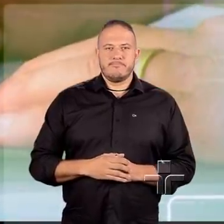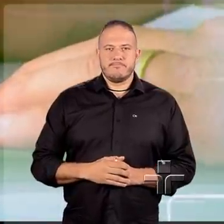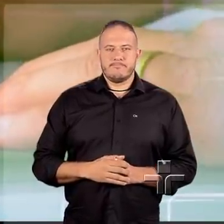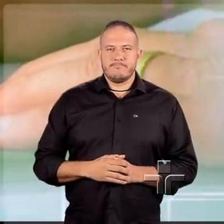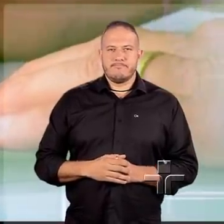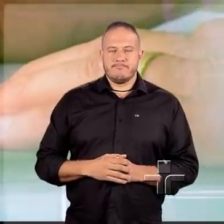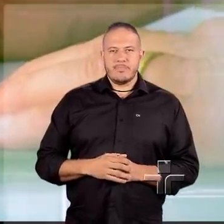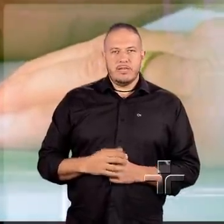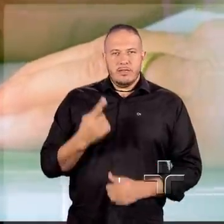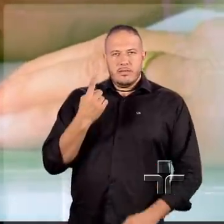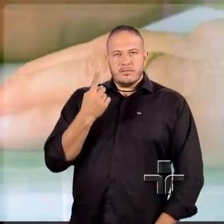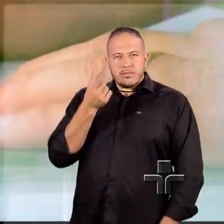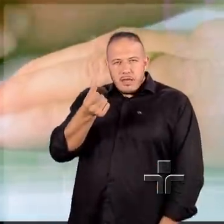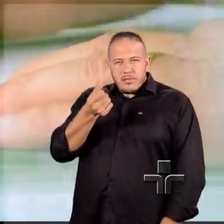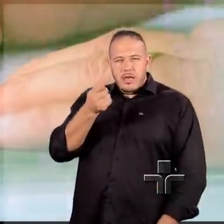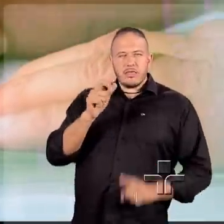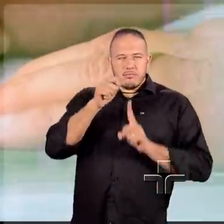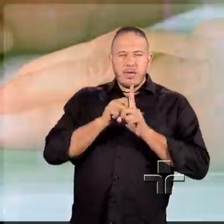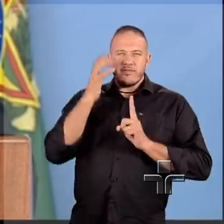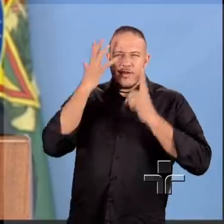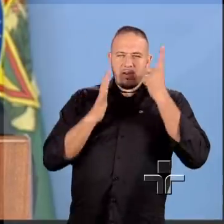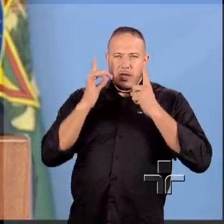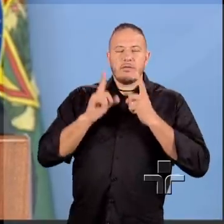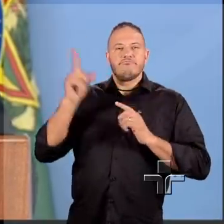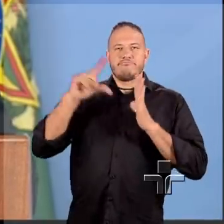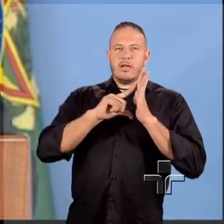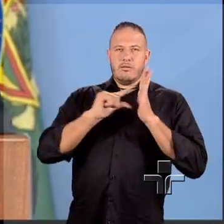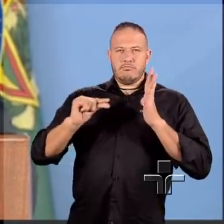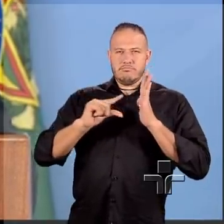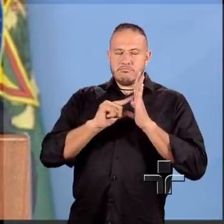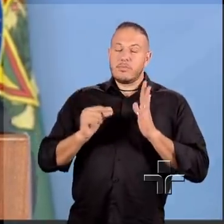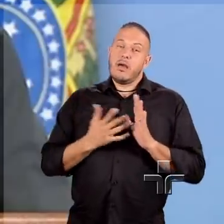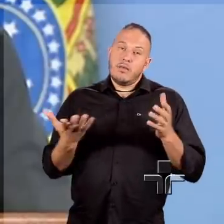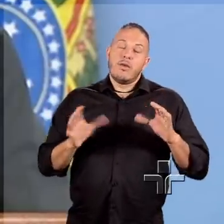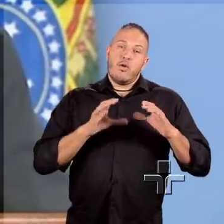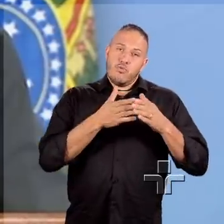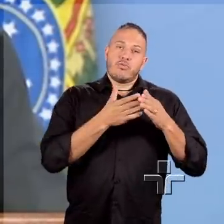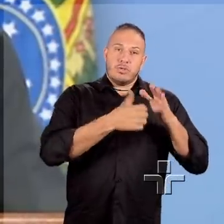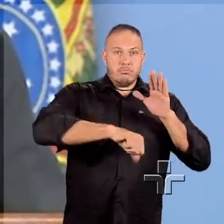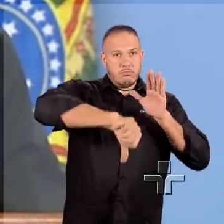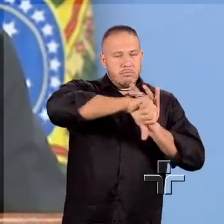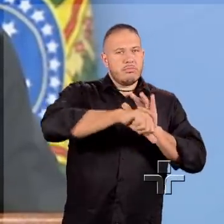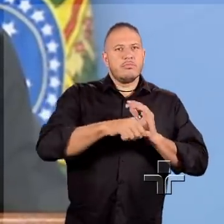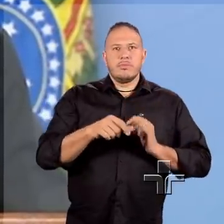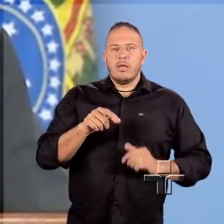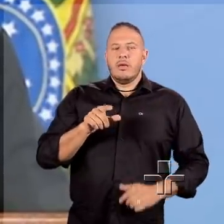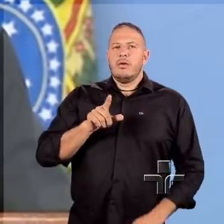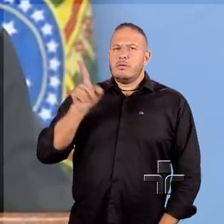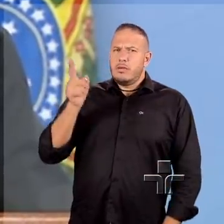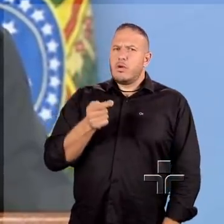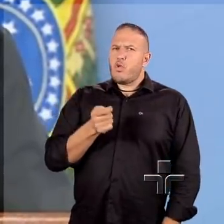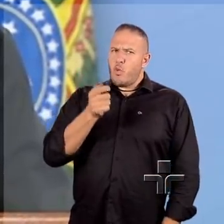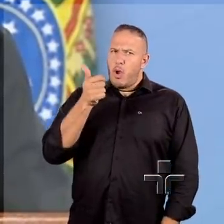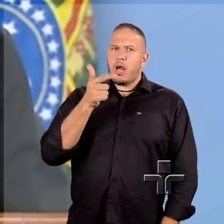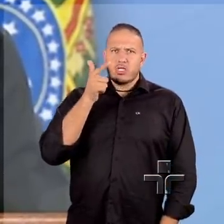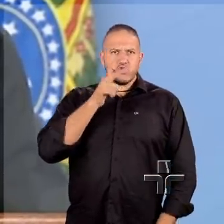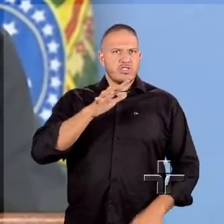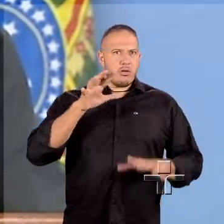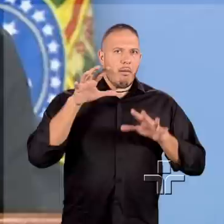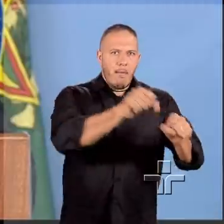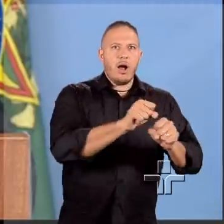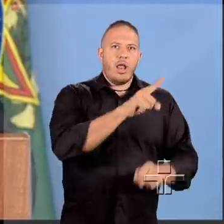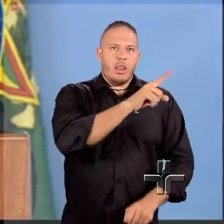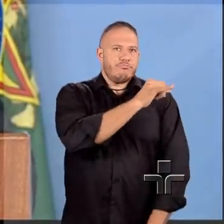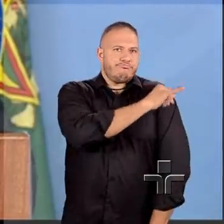– 16 de fevereiro, Palácio do Planalto. O crime organizado quase tomou conta do estado do Rio de